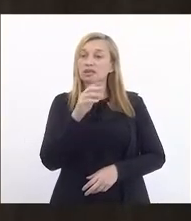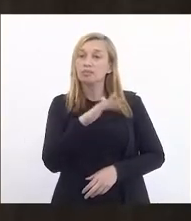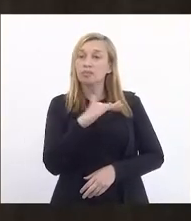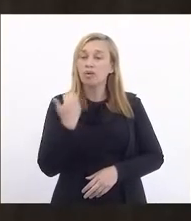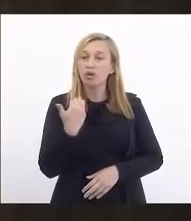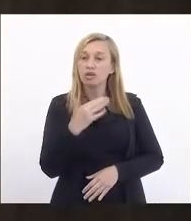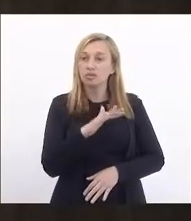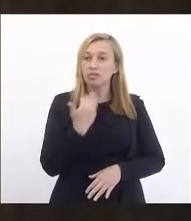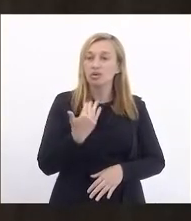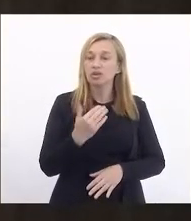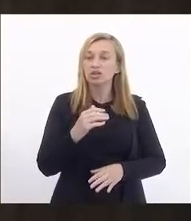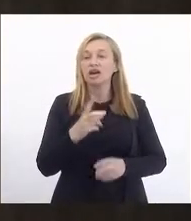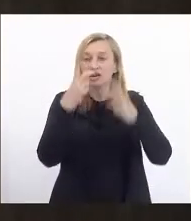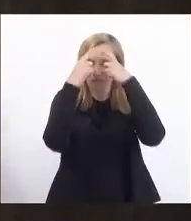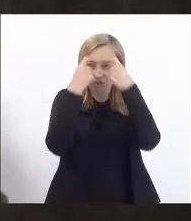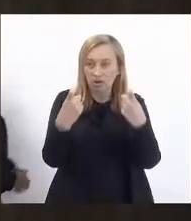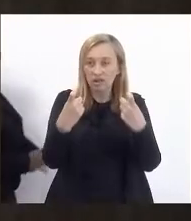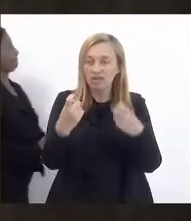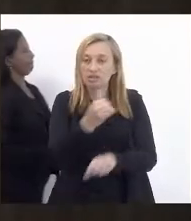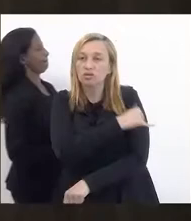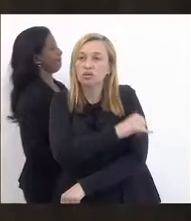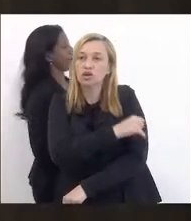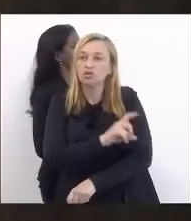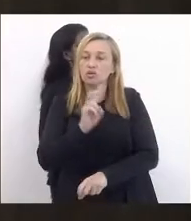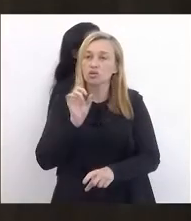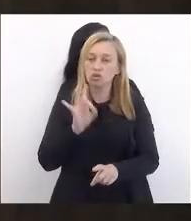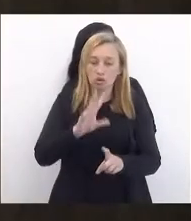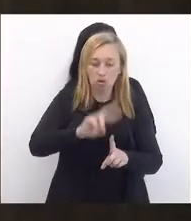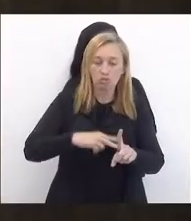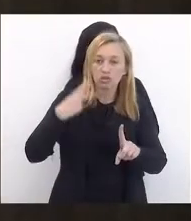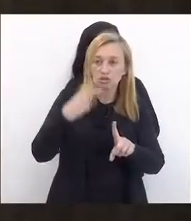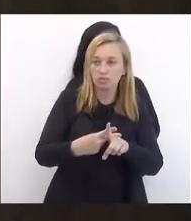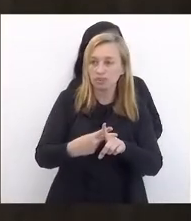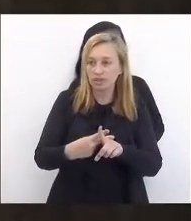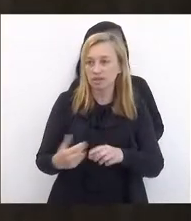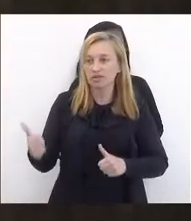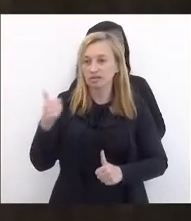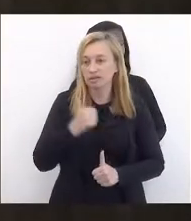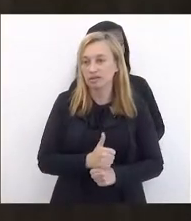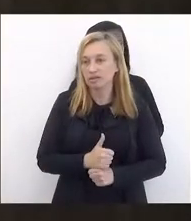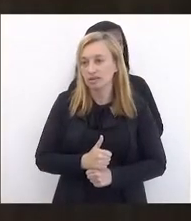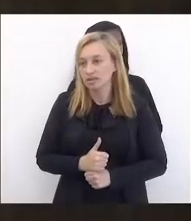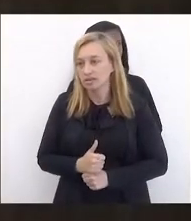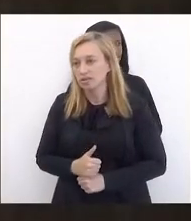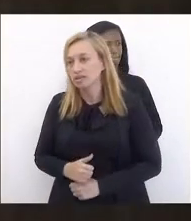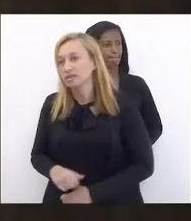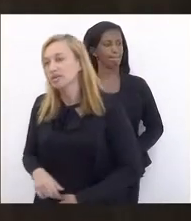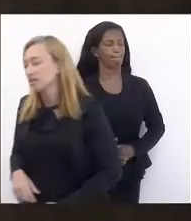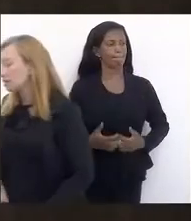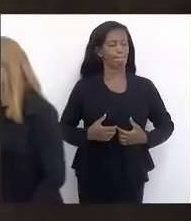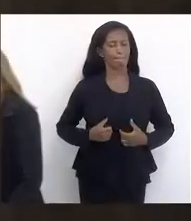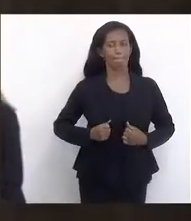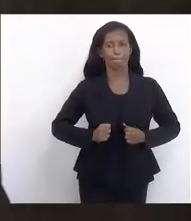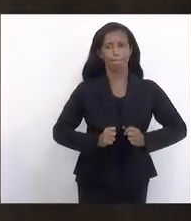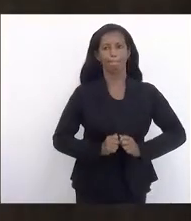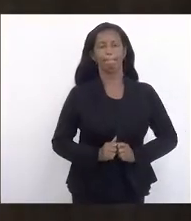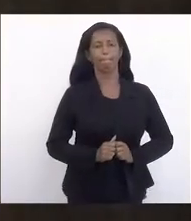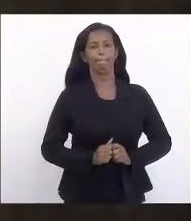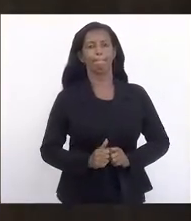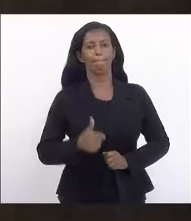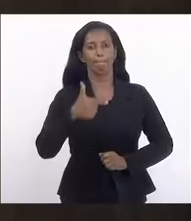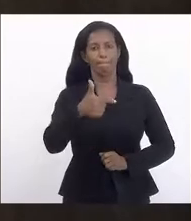a violência no Rio só aumenta nota da federação de favelas do estado do Rio de Janeiro